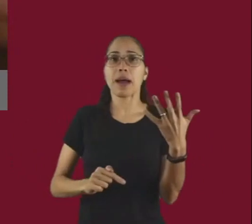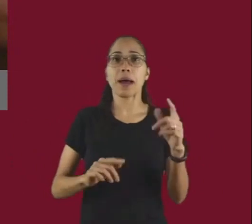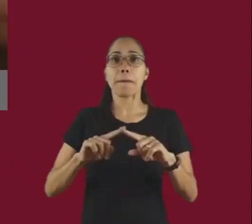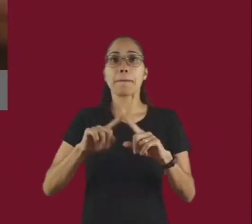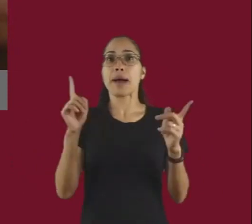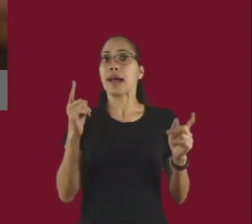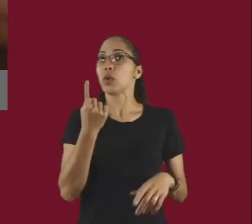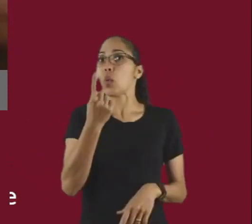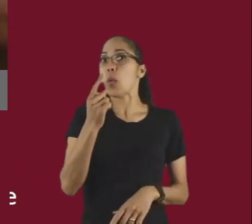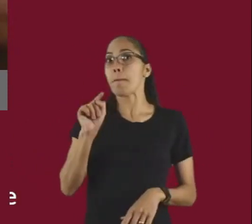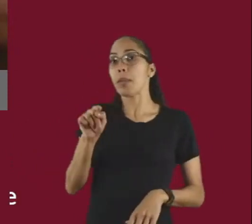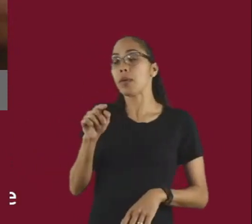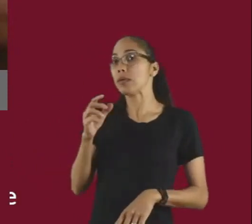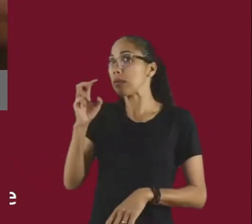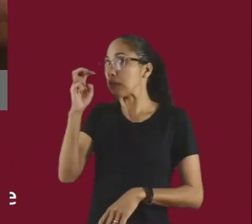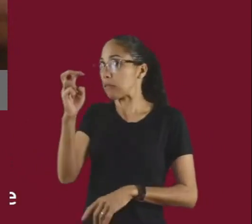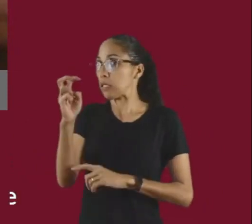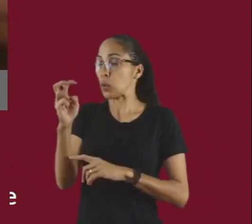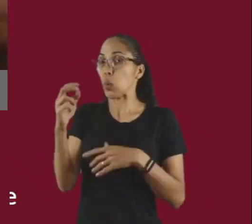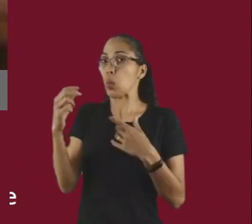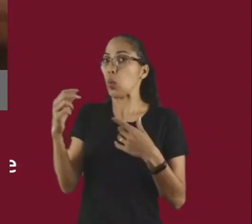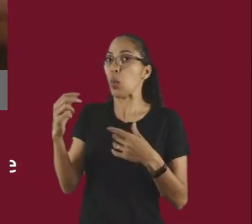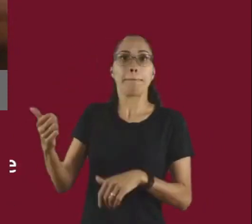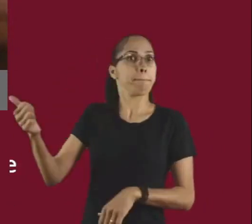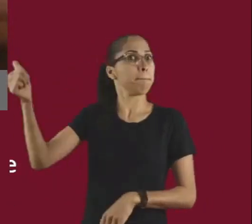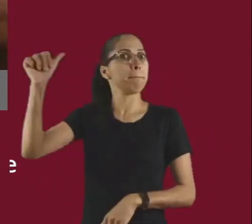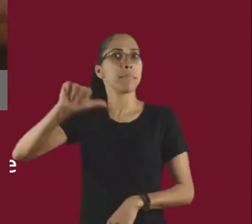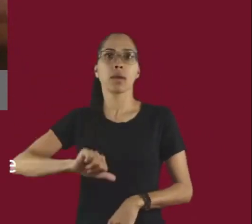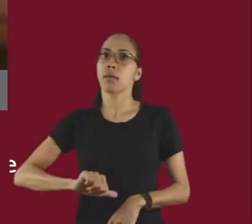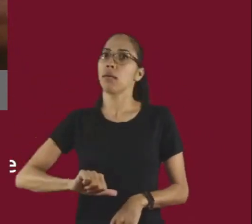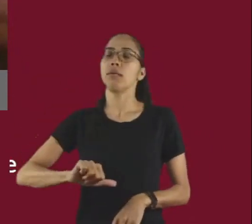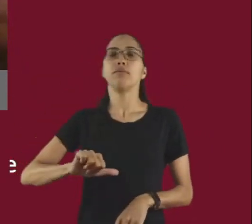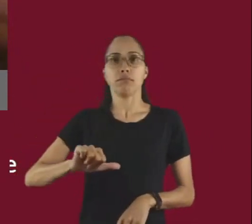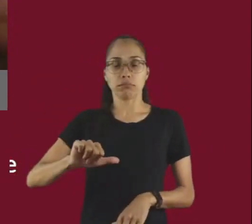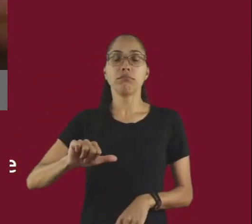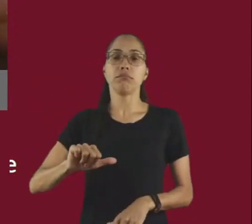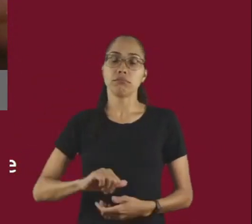já 1,5 é bem pior do que o que a gente tem hoje.